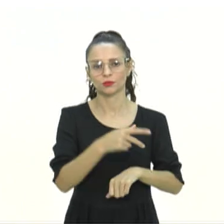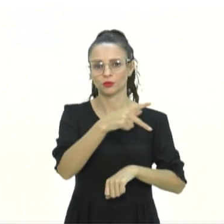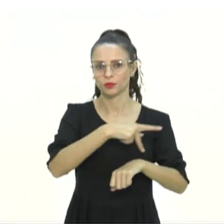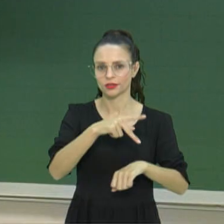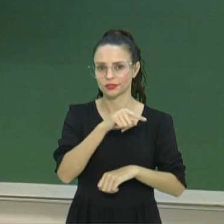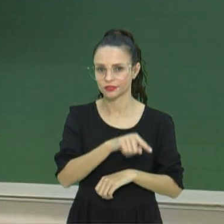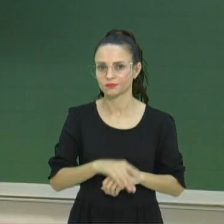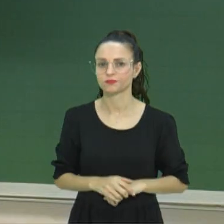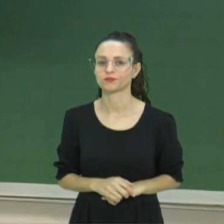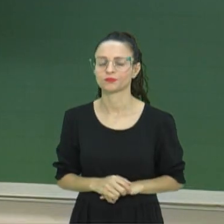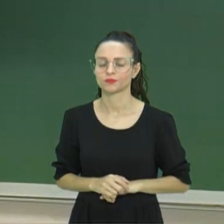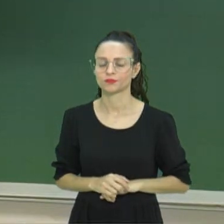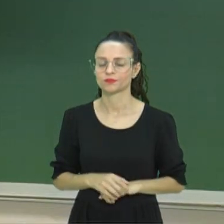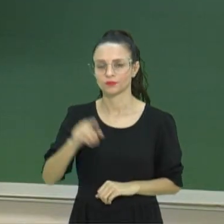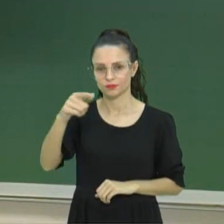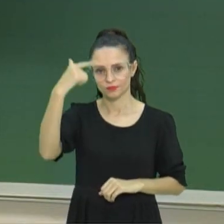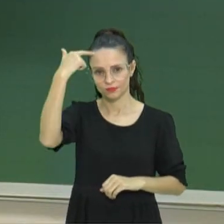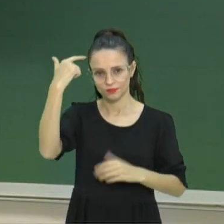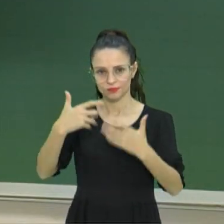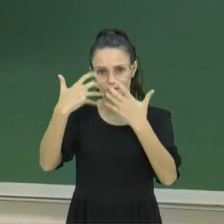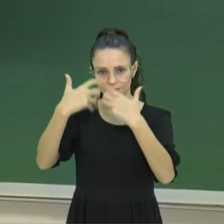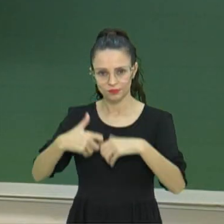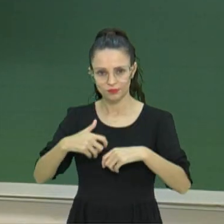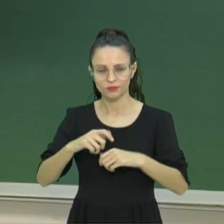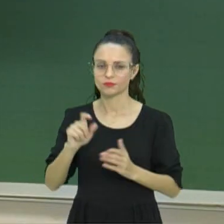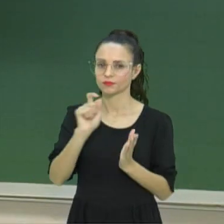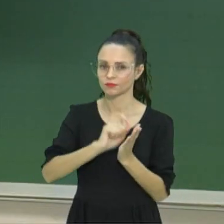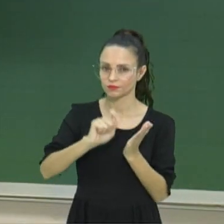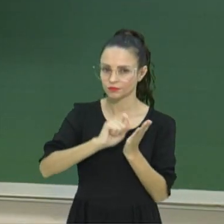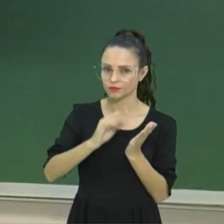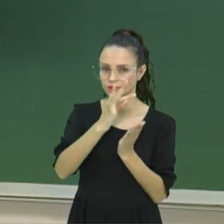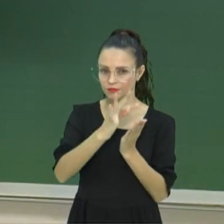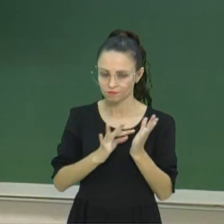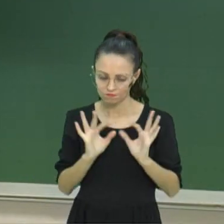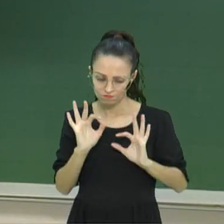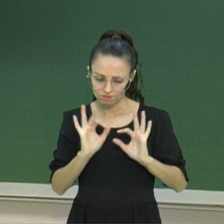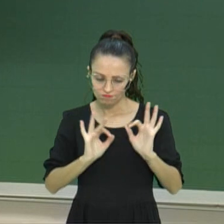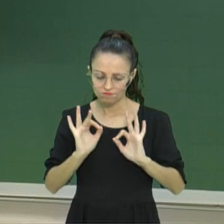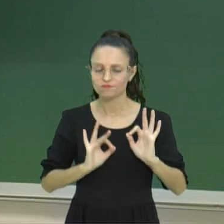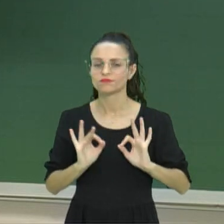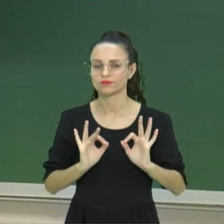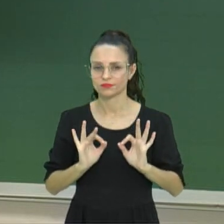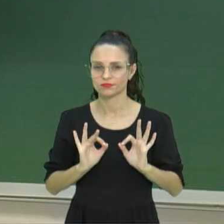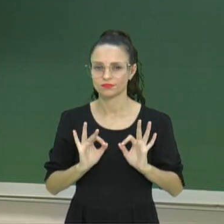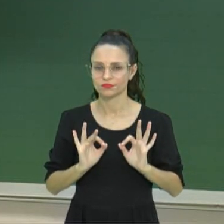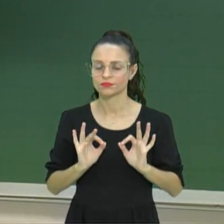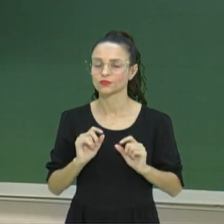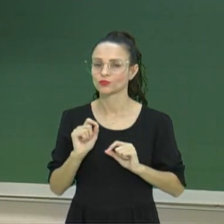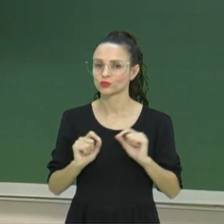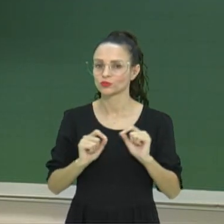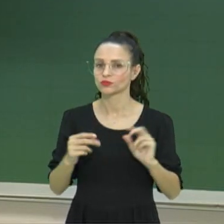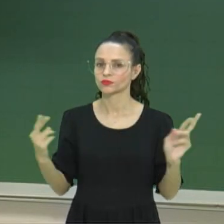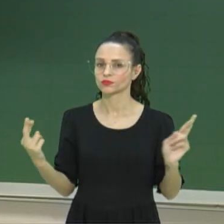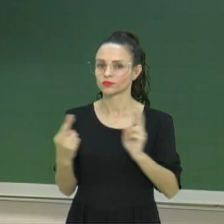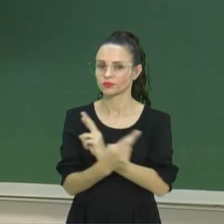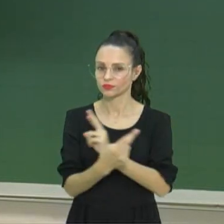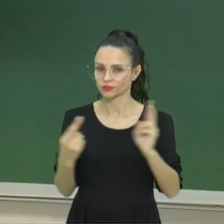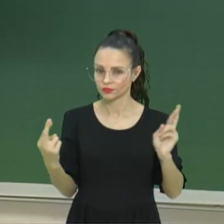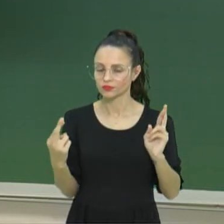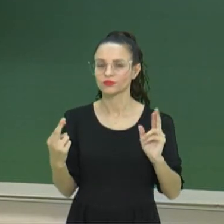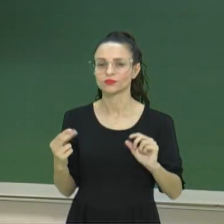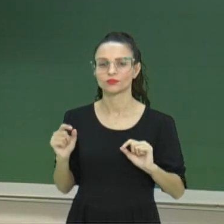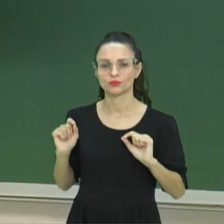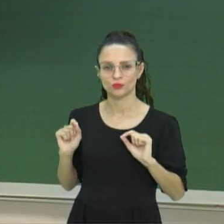país. Então, pare um pouquinho, pensa, escreva um textinho bem organizado estabelecendo essa